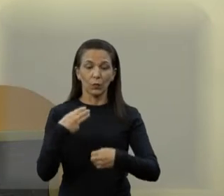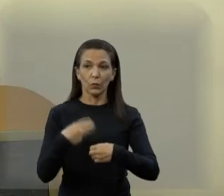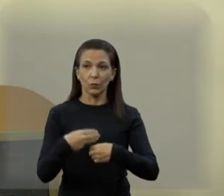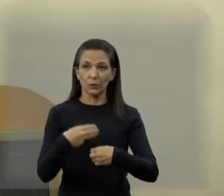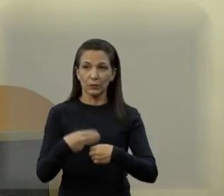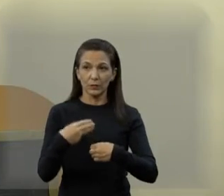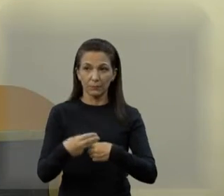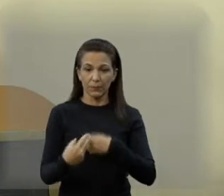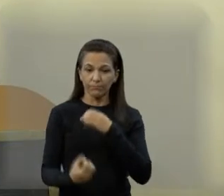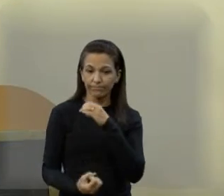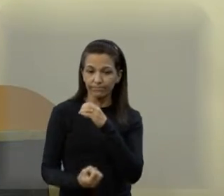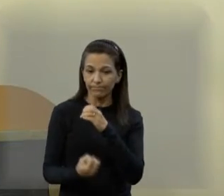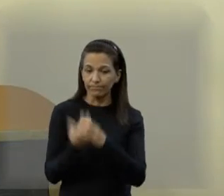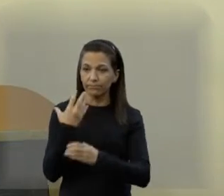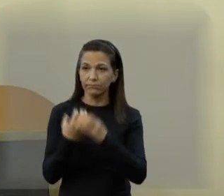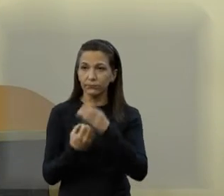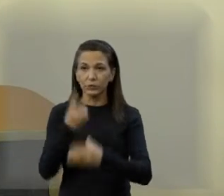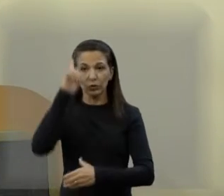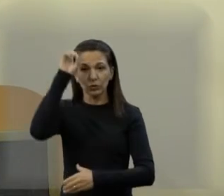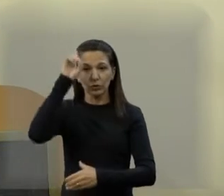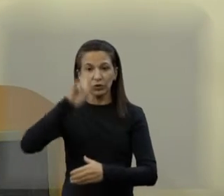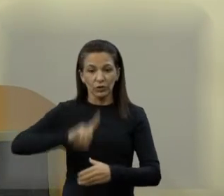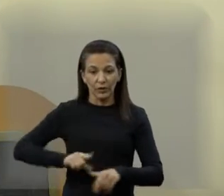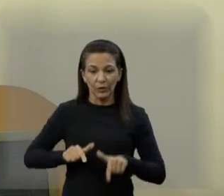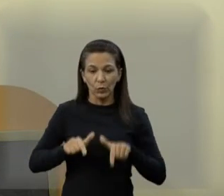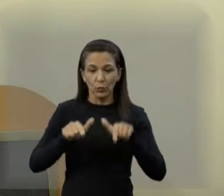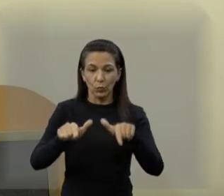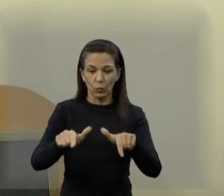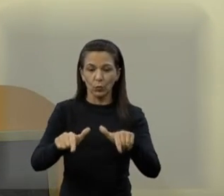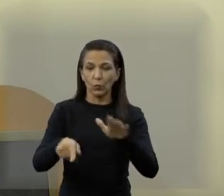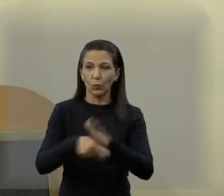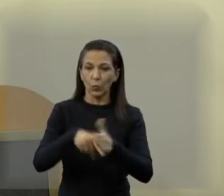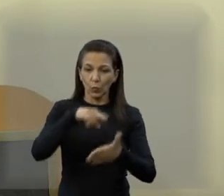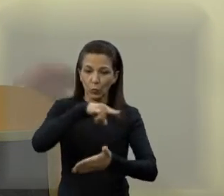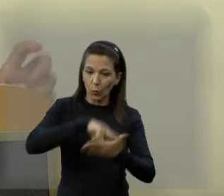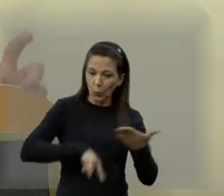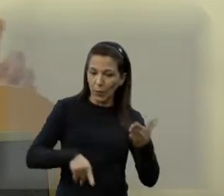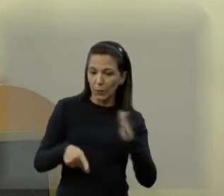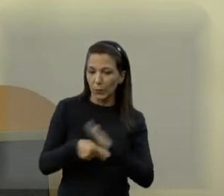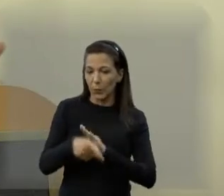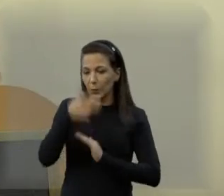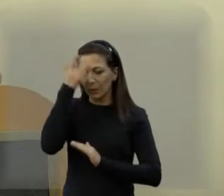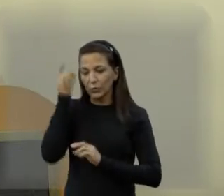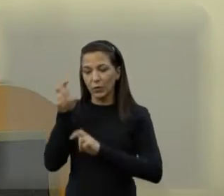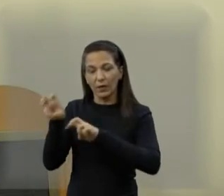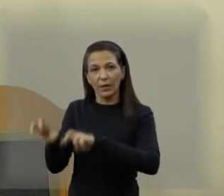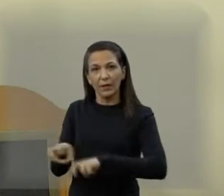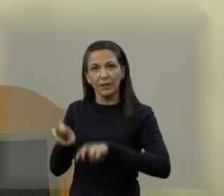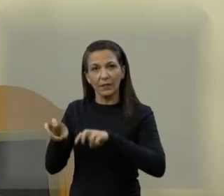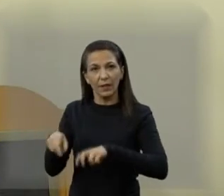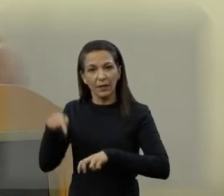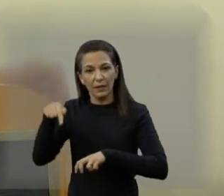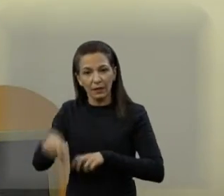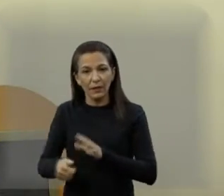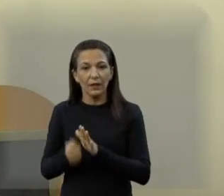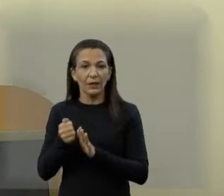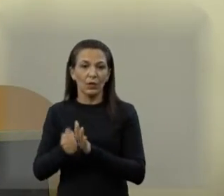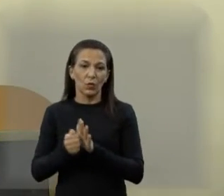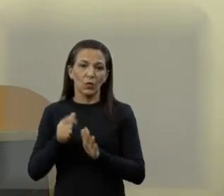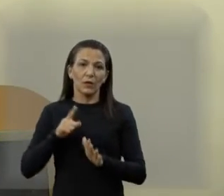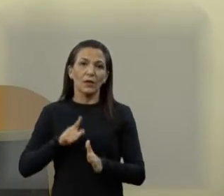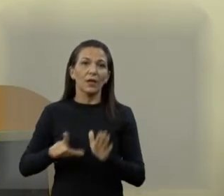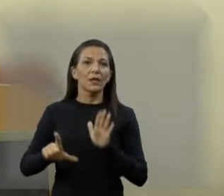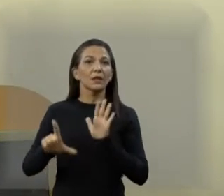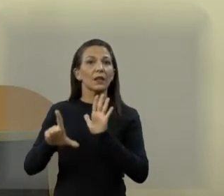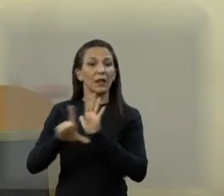para se estabelecer o direito ao registro de terras aos produtores rurais assentados em Araraquara